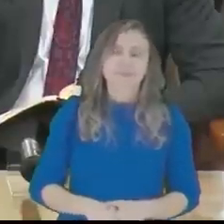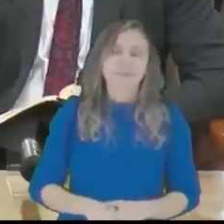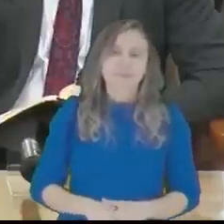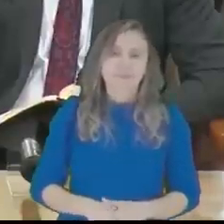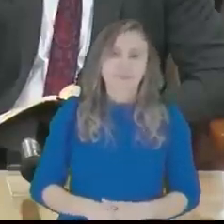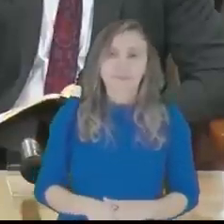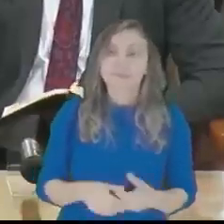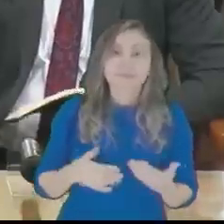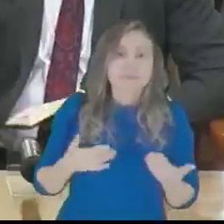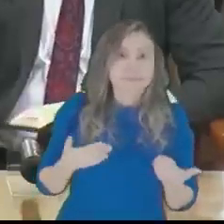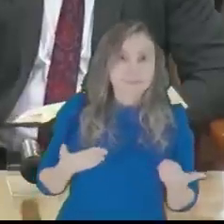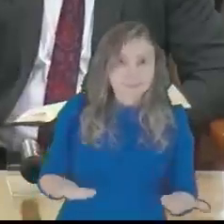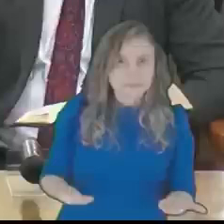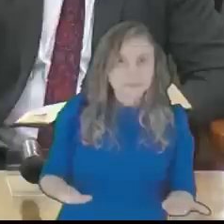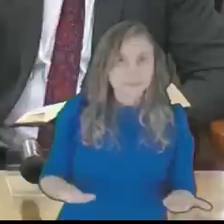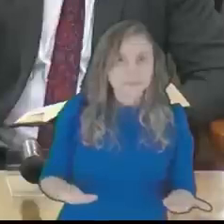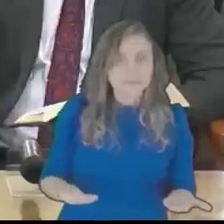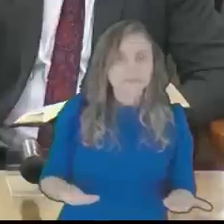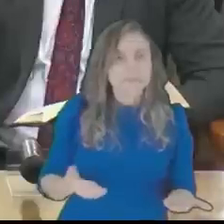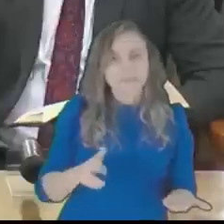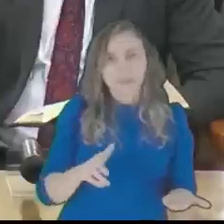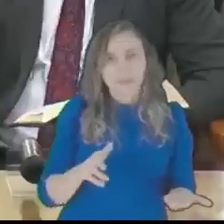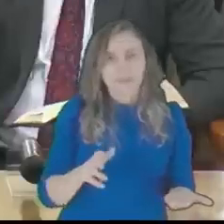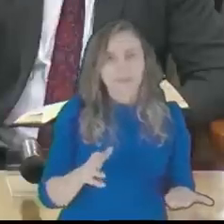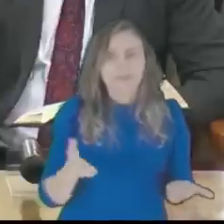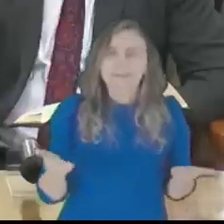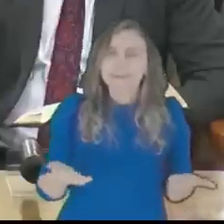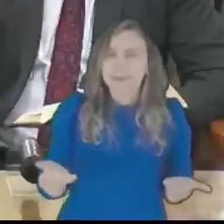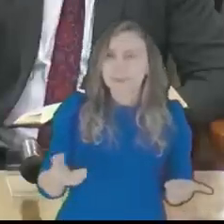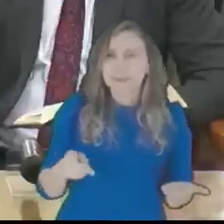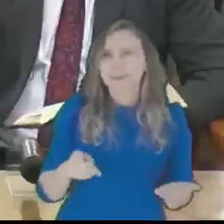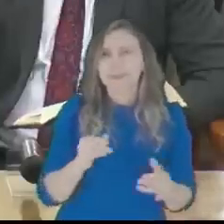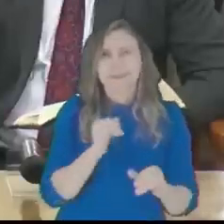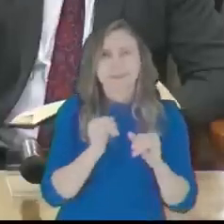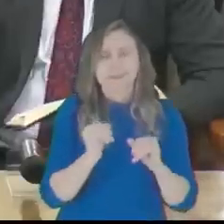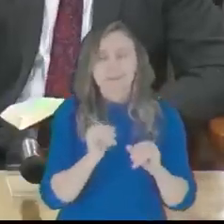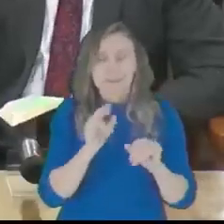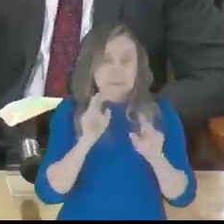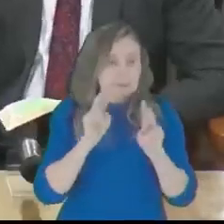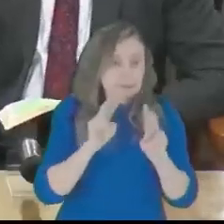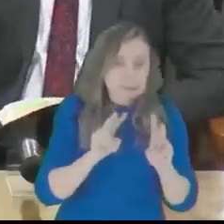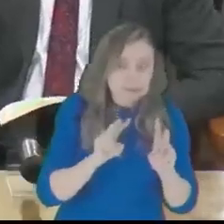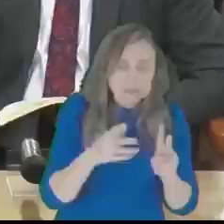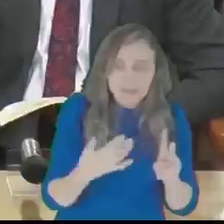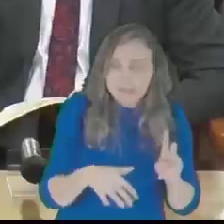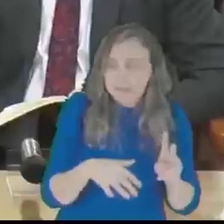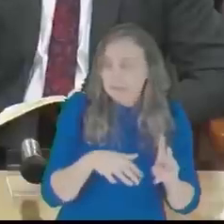Então, irmãos amados, hoje em dia você abre a internet e, meu Deus, faz vergonha.